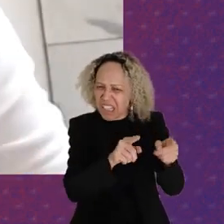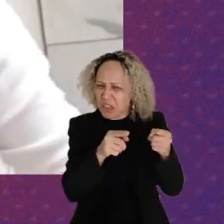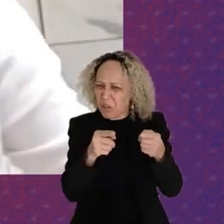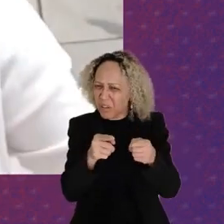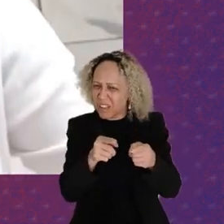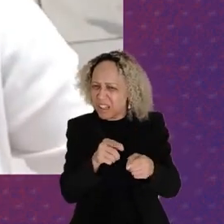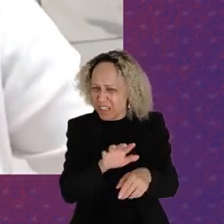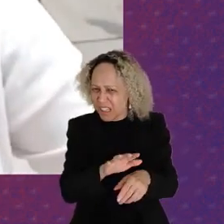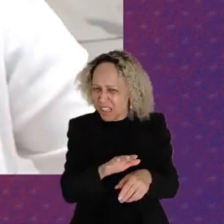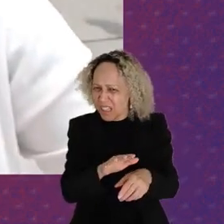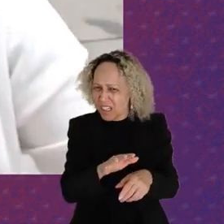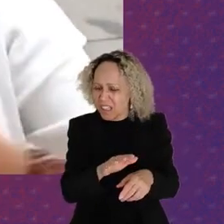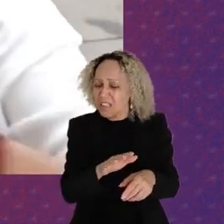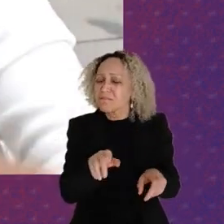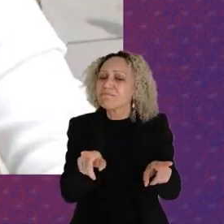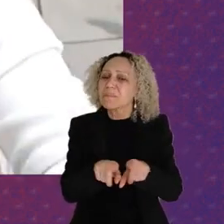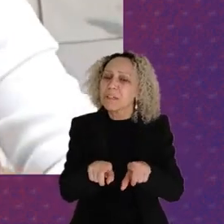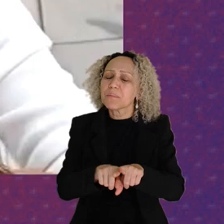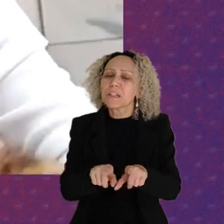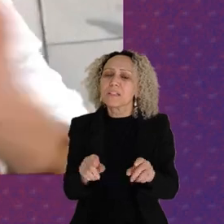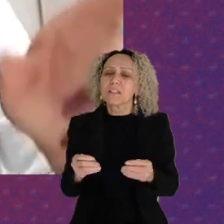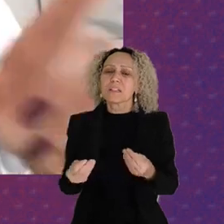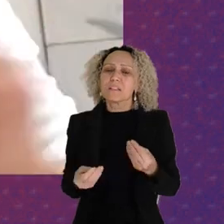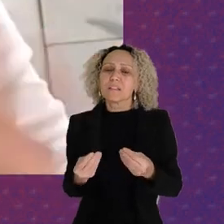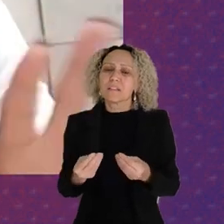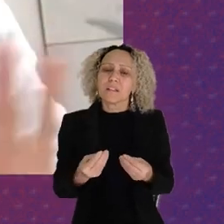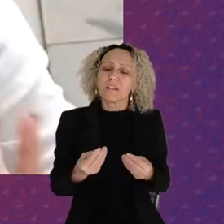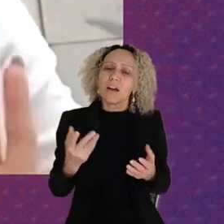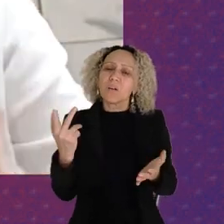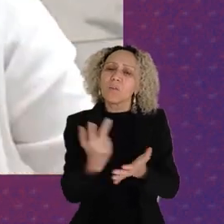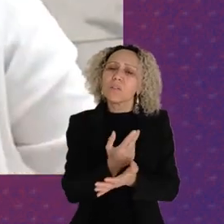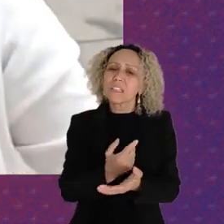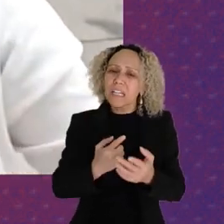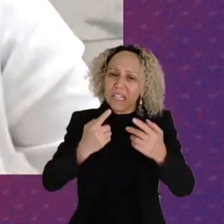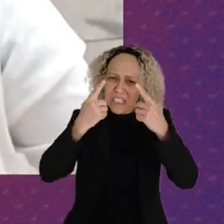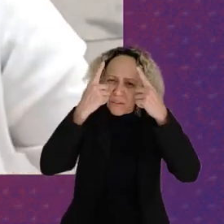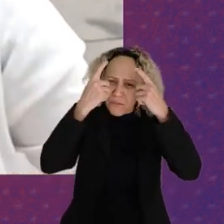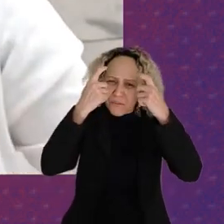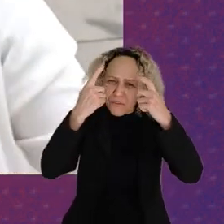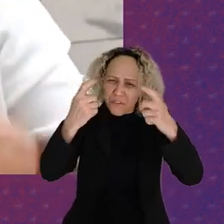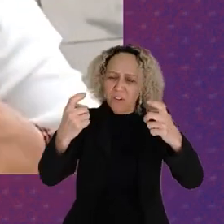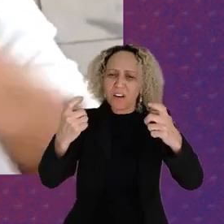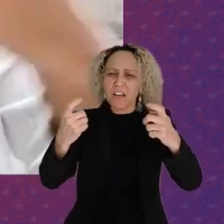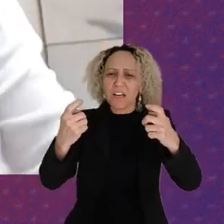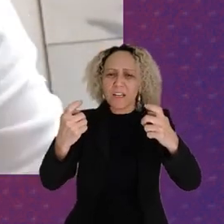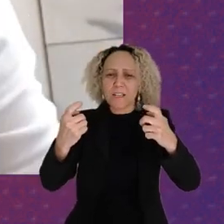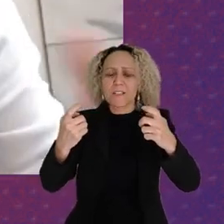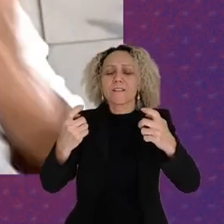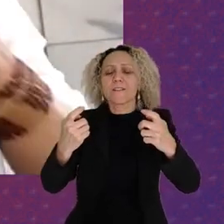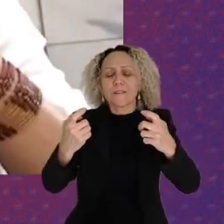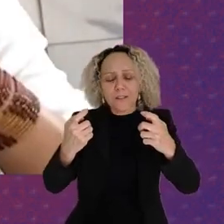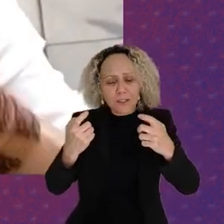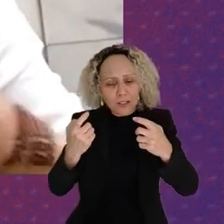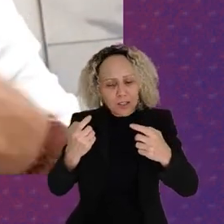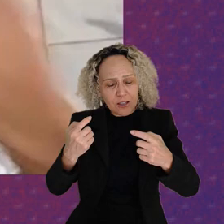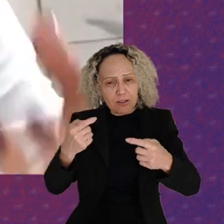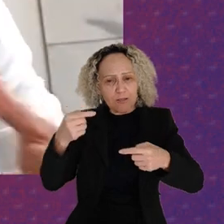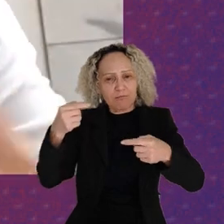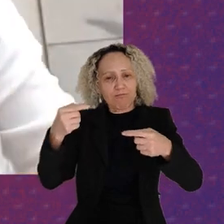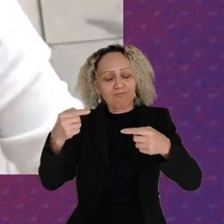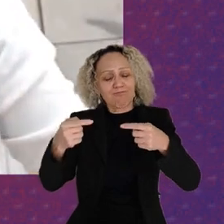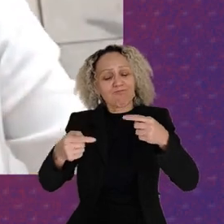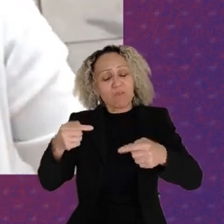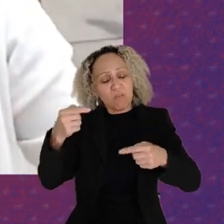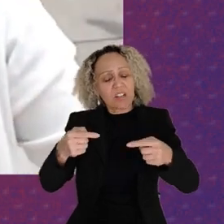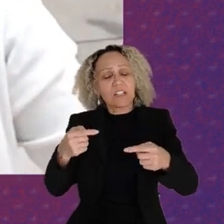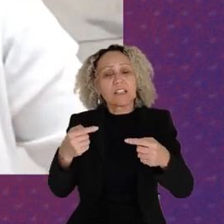acontecem também para lideranças femininas que não exatamente estão eleitas nos parlamentos ou que ocupam espaços